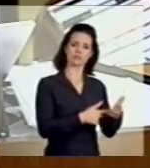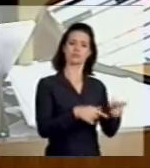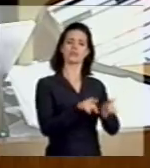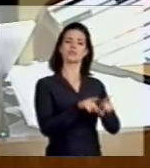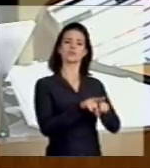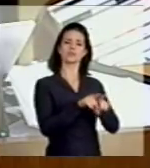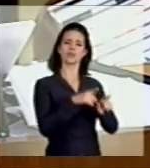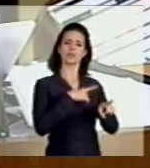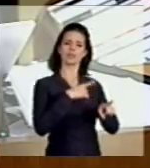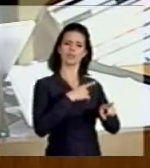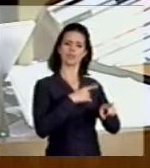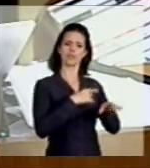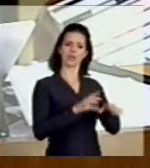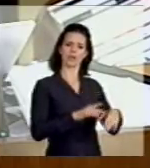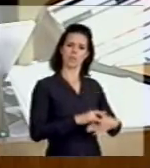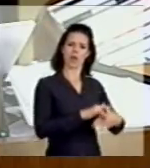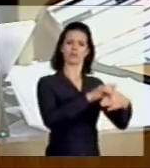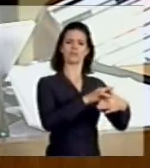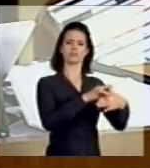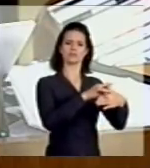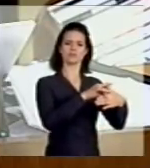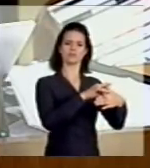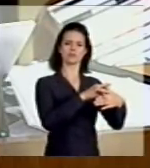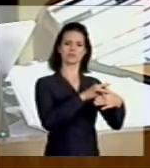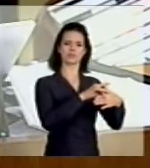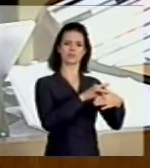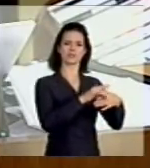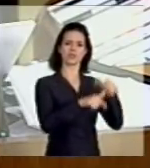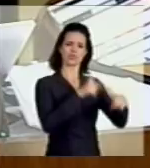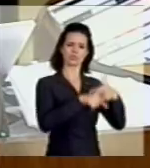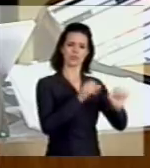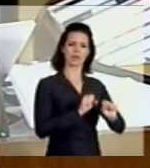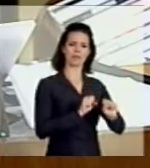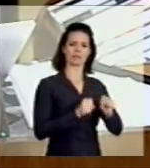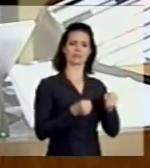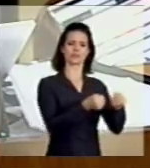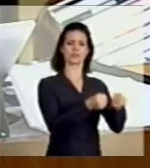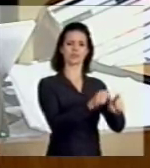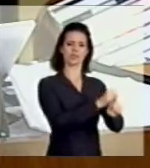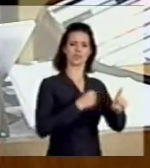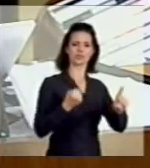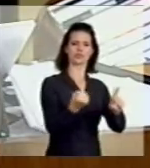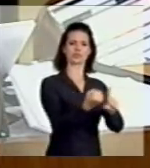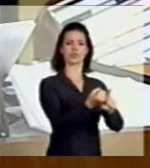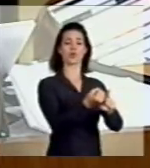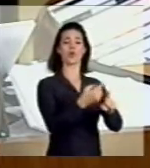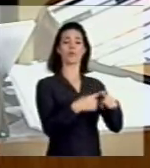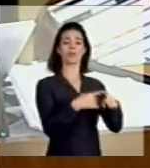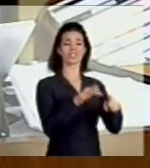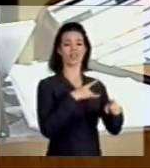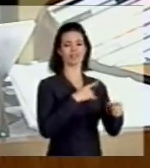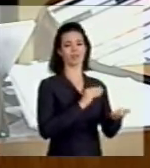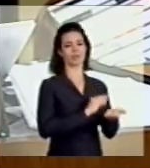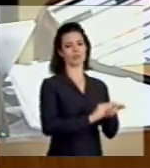papel mais ativo na atuação processual coletiva, já que elas dispõem de vantagens institucionais